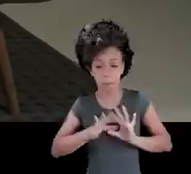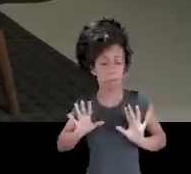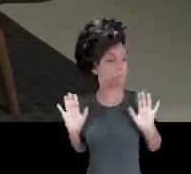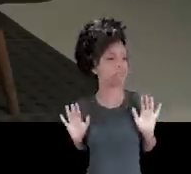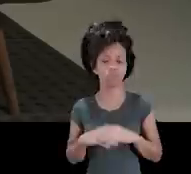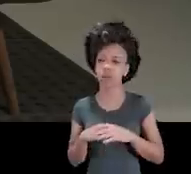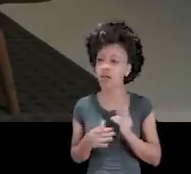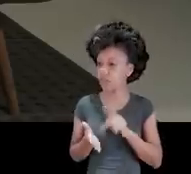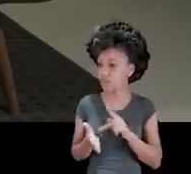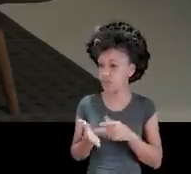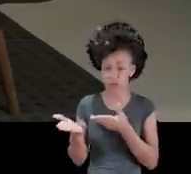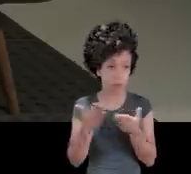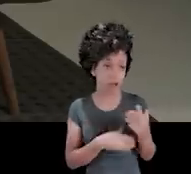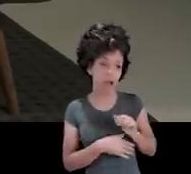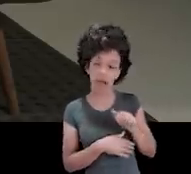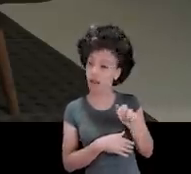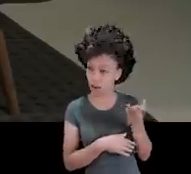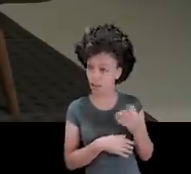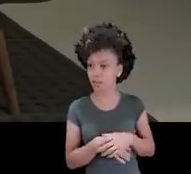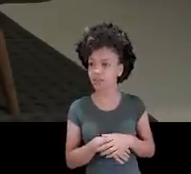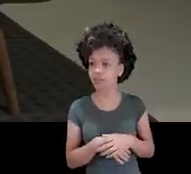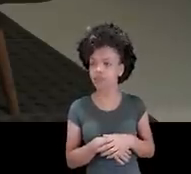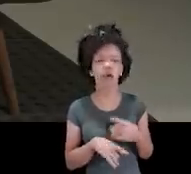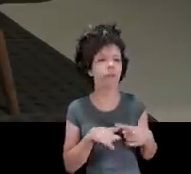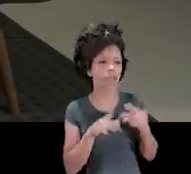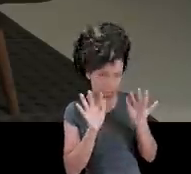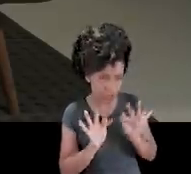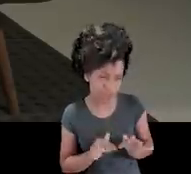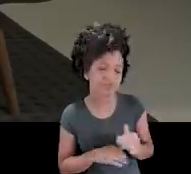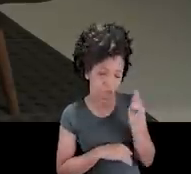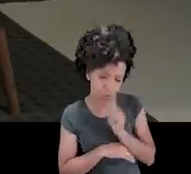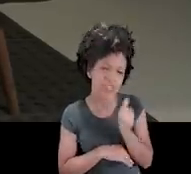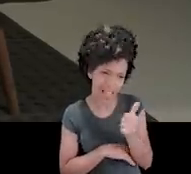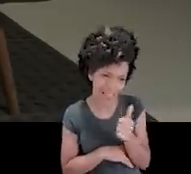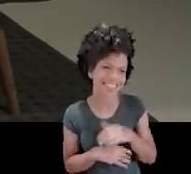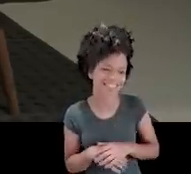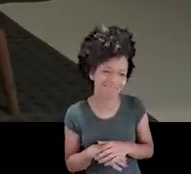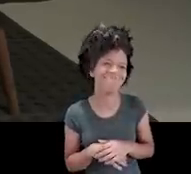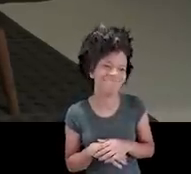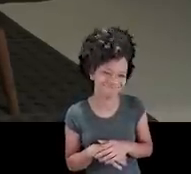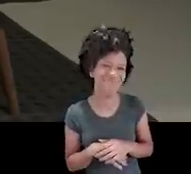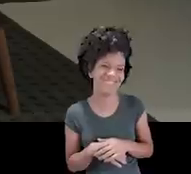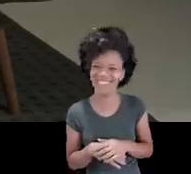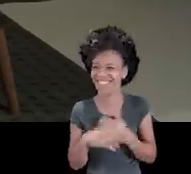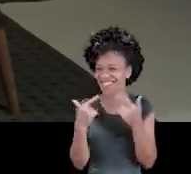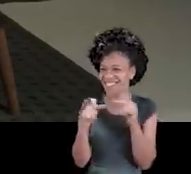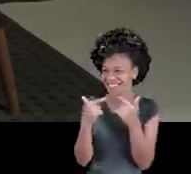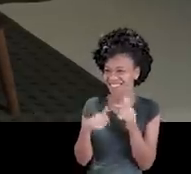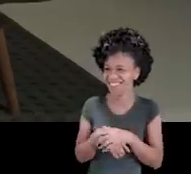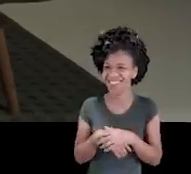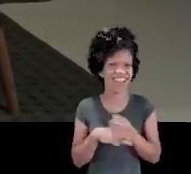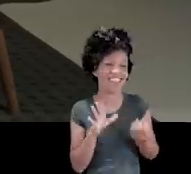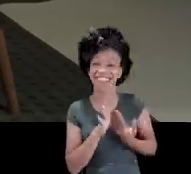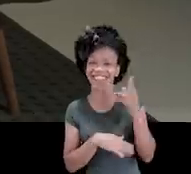Na verdade, eu te trouxe aqui pro Alex. Ver que realmente dá pra ser feliz. Comigo. Consigo. O cara